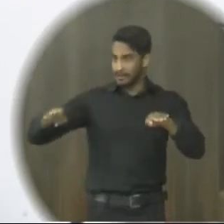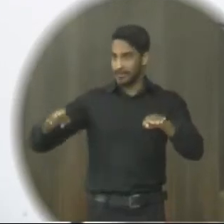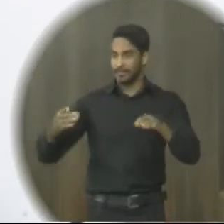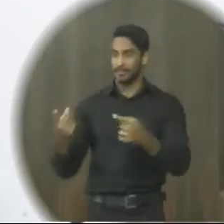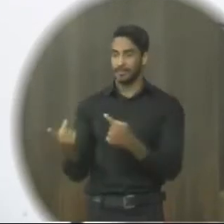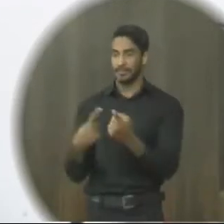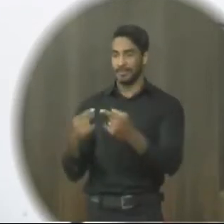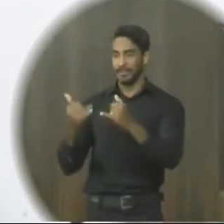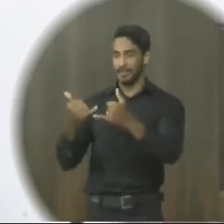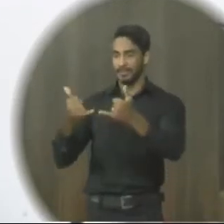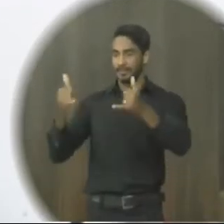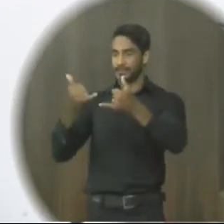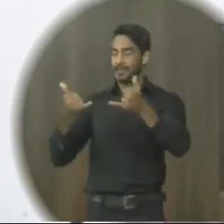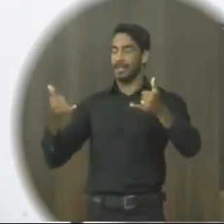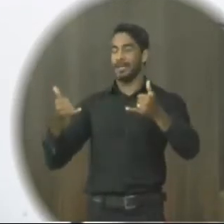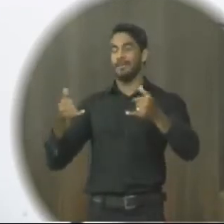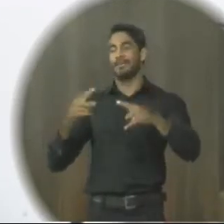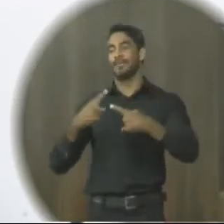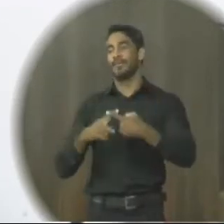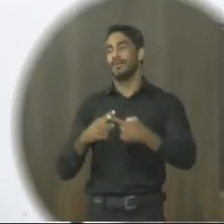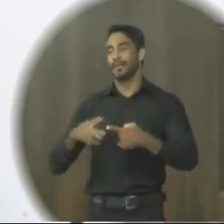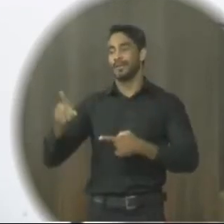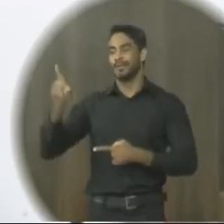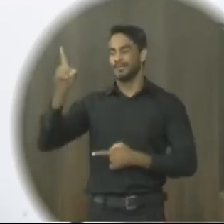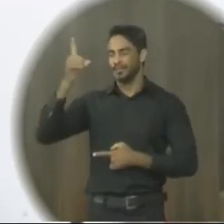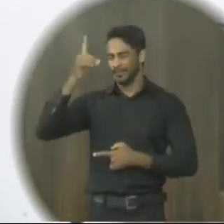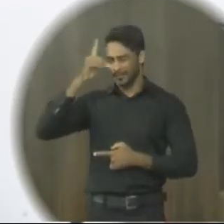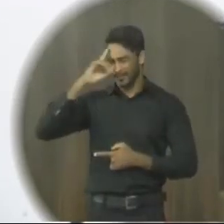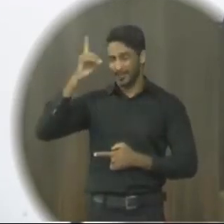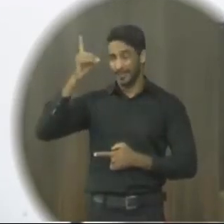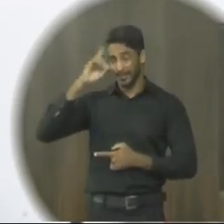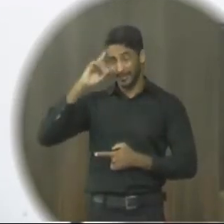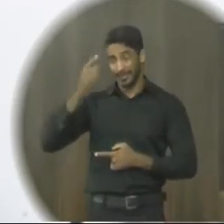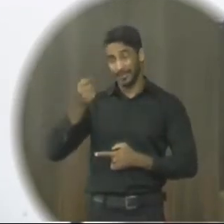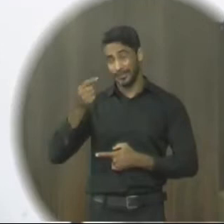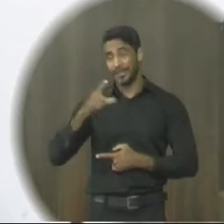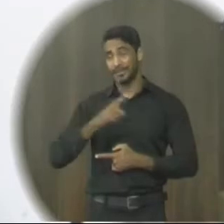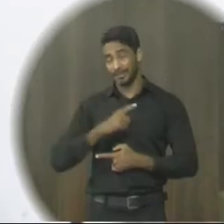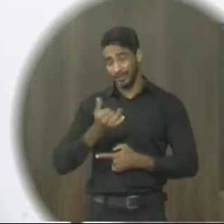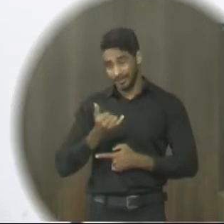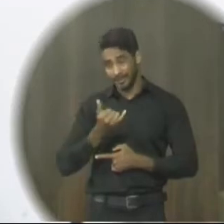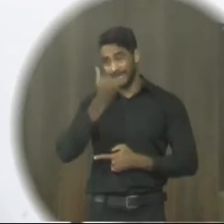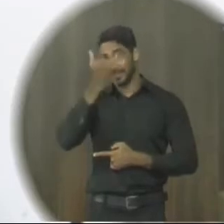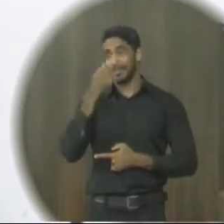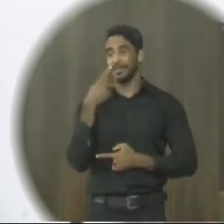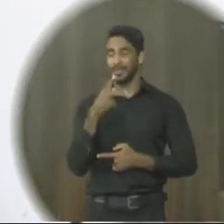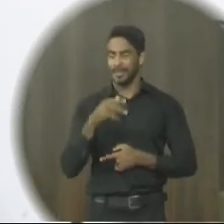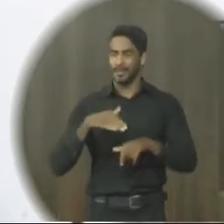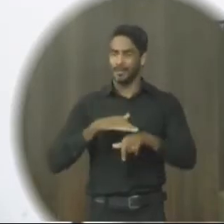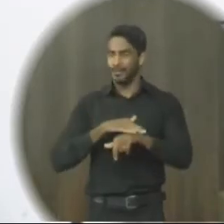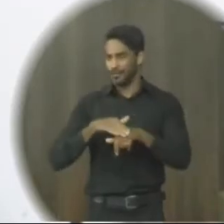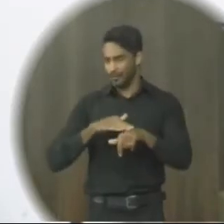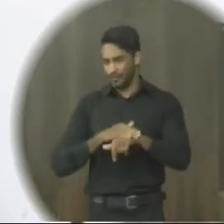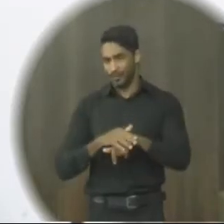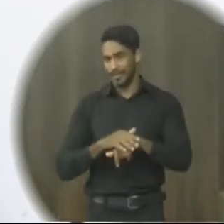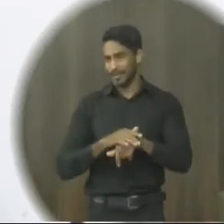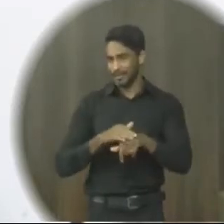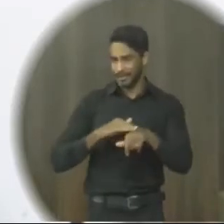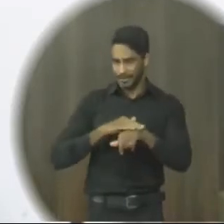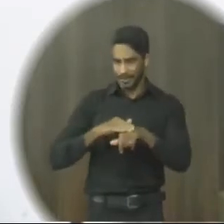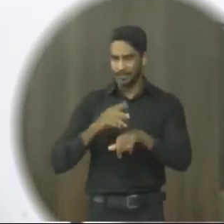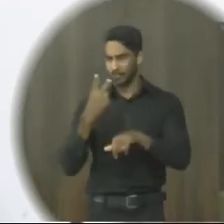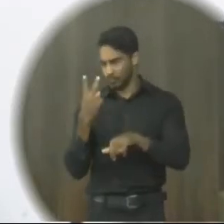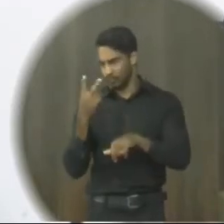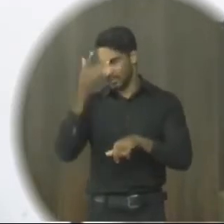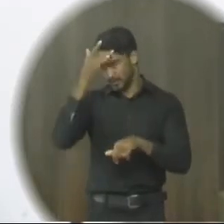Elétrica, porque ali quase todos os dias tem um acidente, sabe? Eu conversando com 2 comerciantes